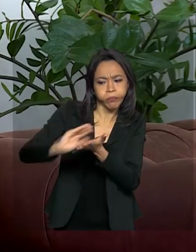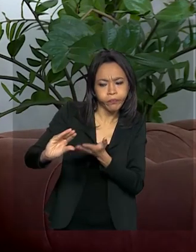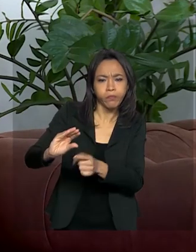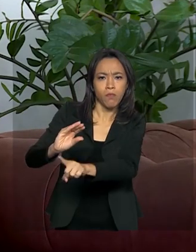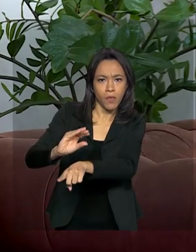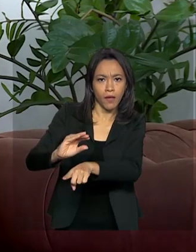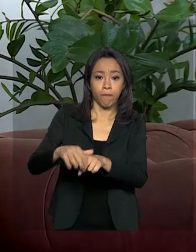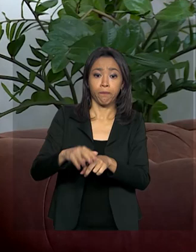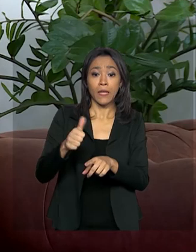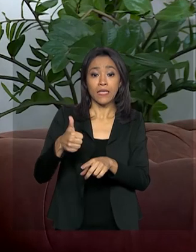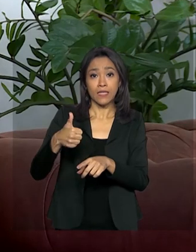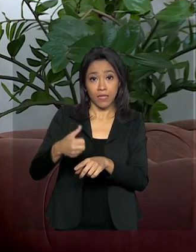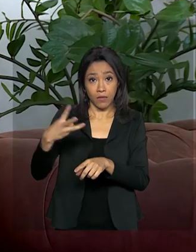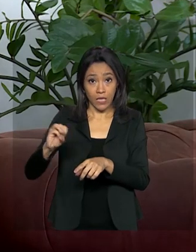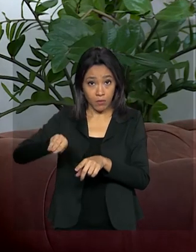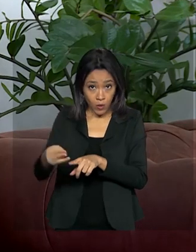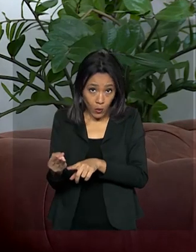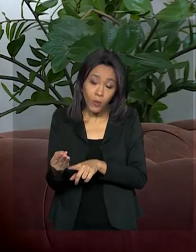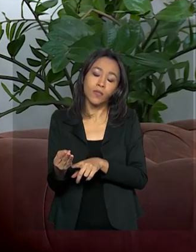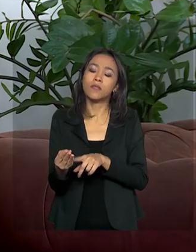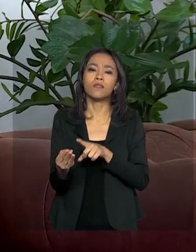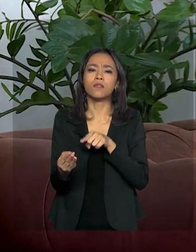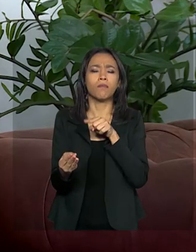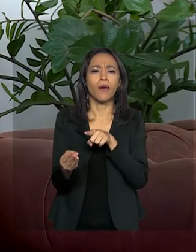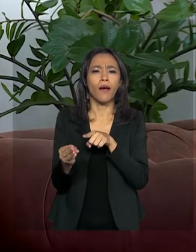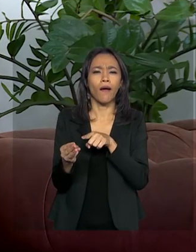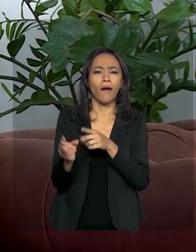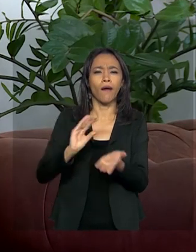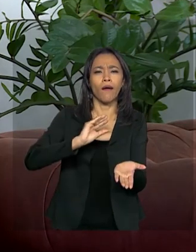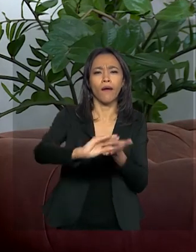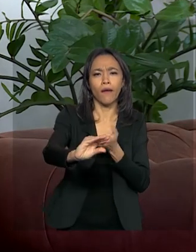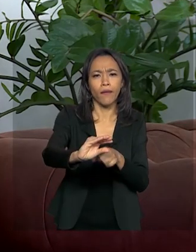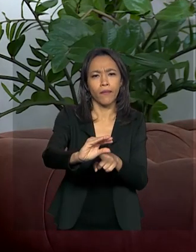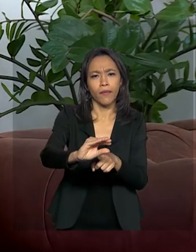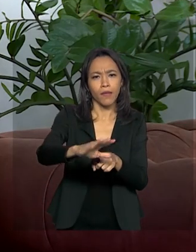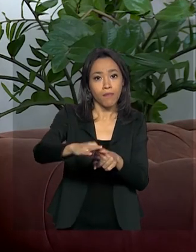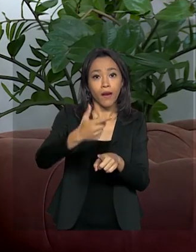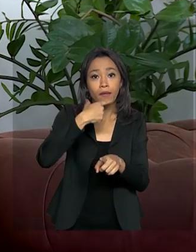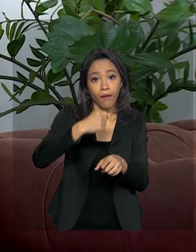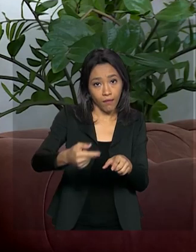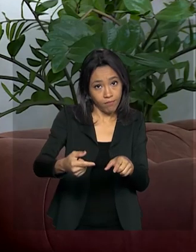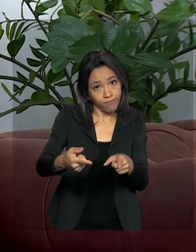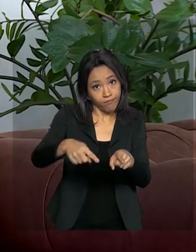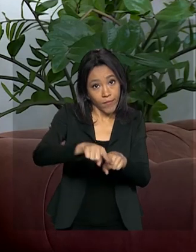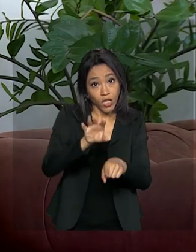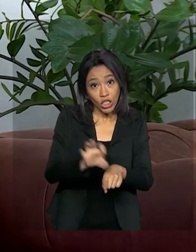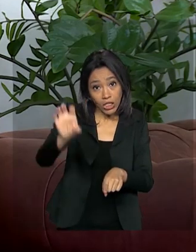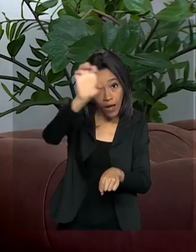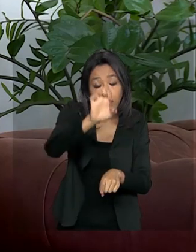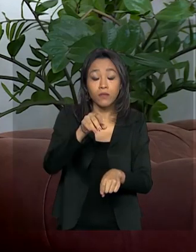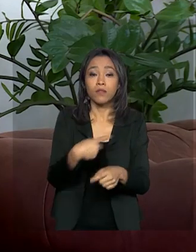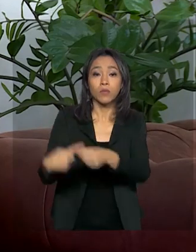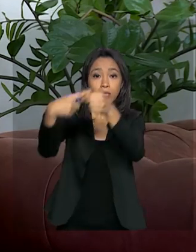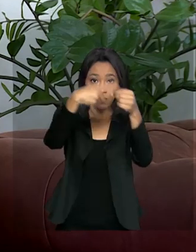associações 130 milhões para apurar um termo de adesão das dos estados e prefeituras